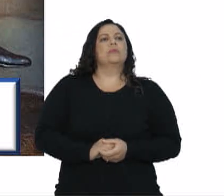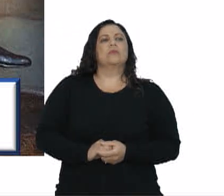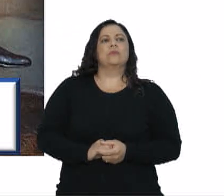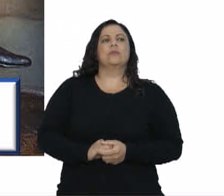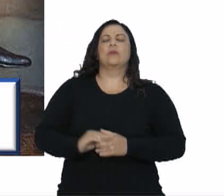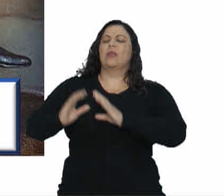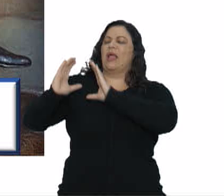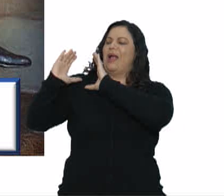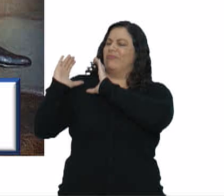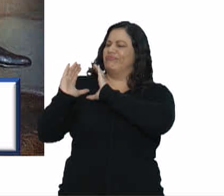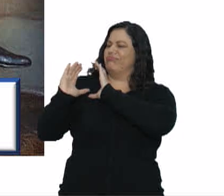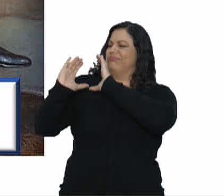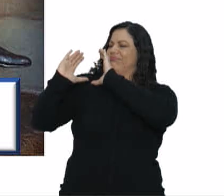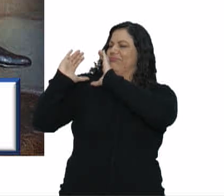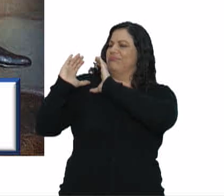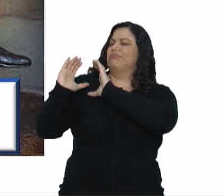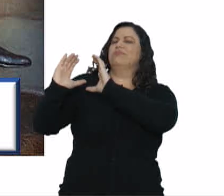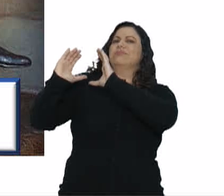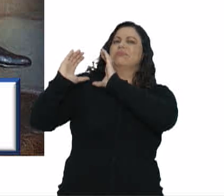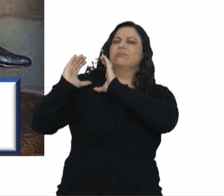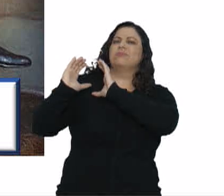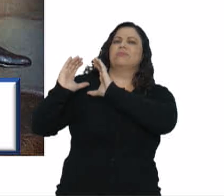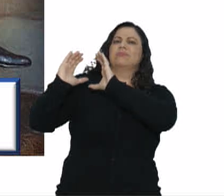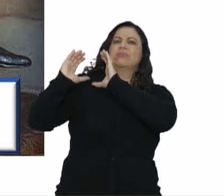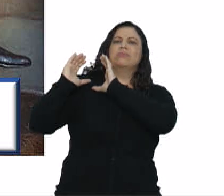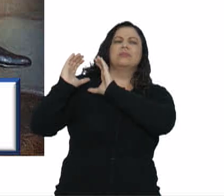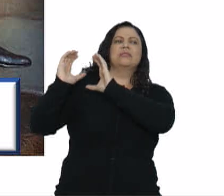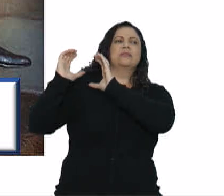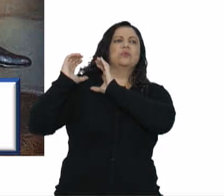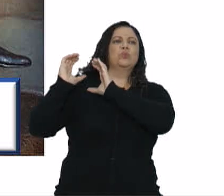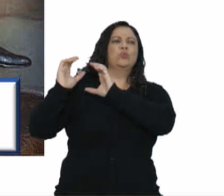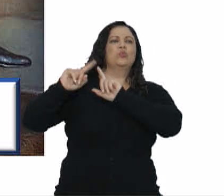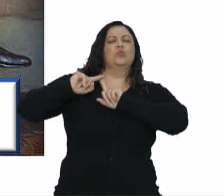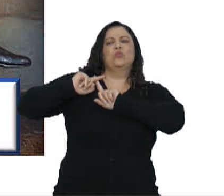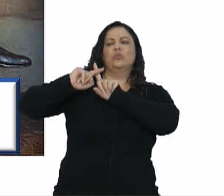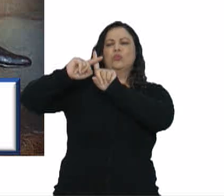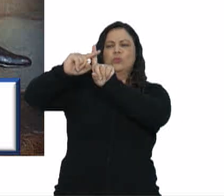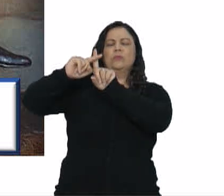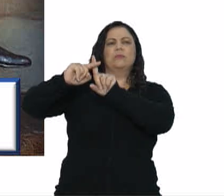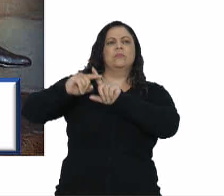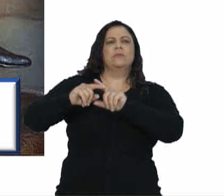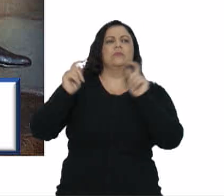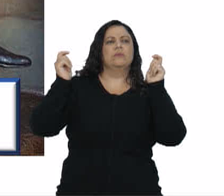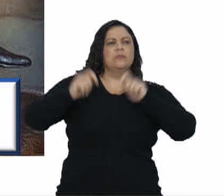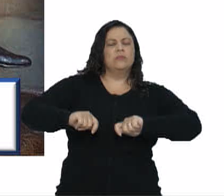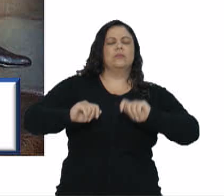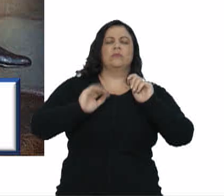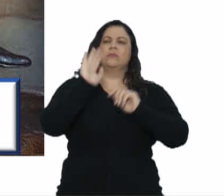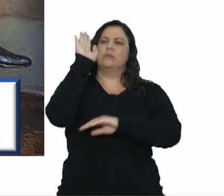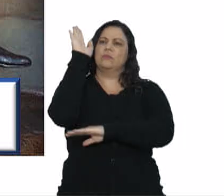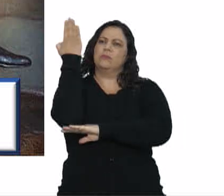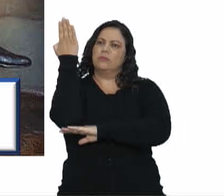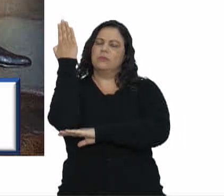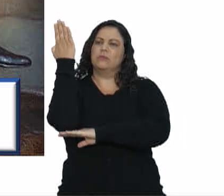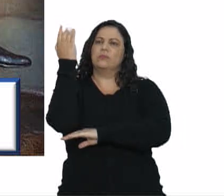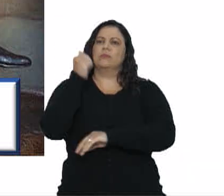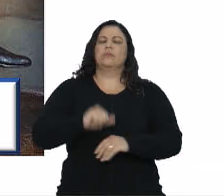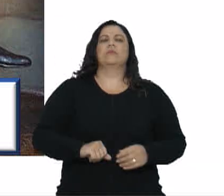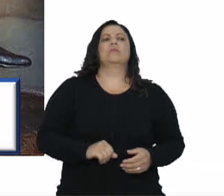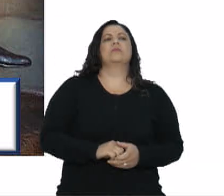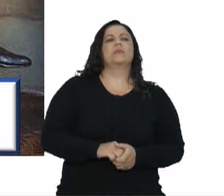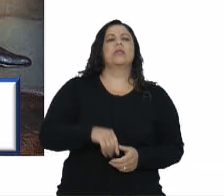cruz, 1796 a 1799, feito em madeira no Santuário de Bom Jesus do Matozinho, em Congonhas,